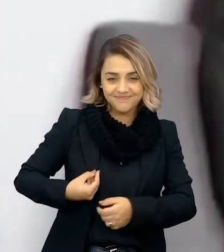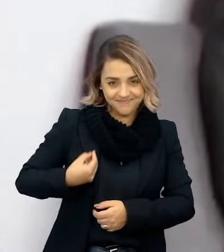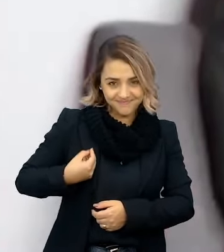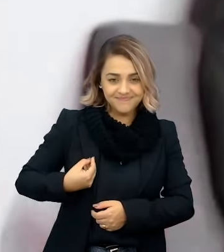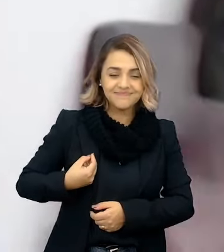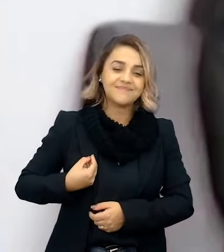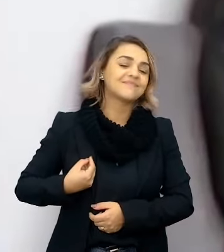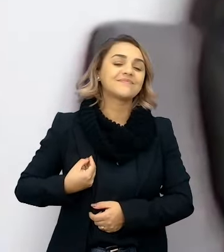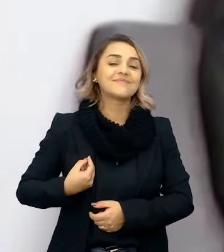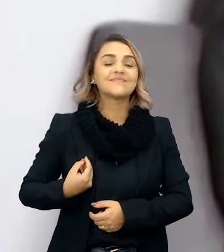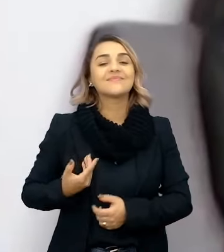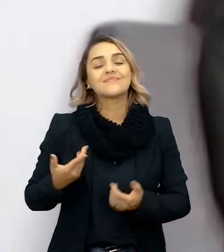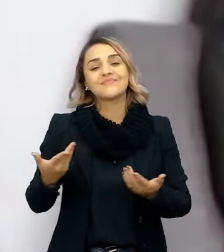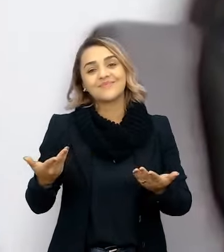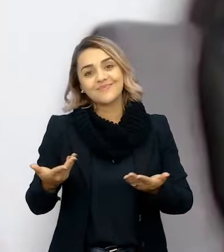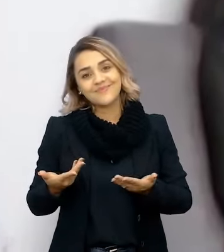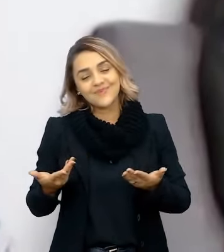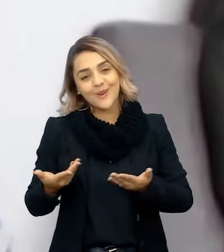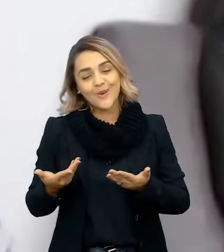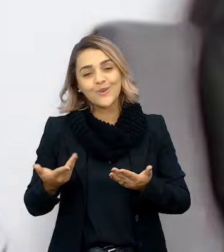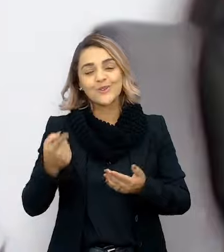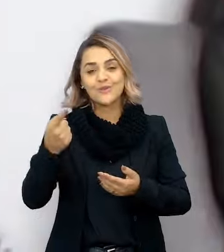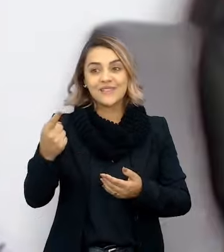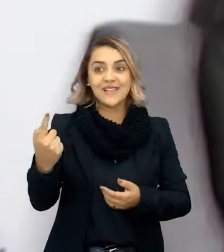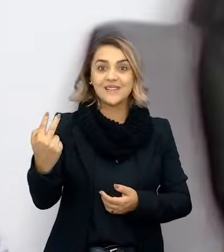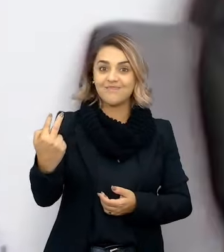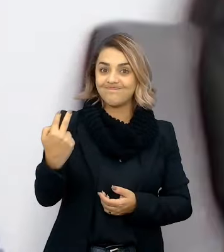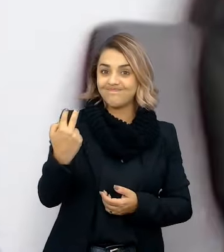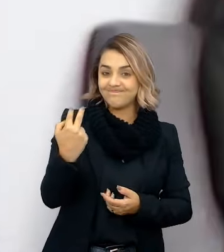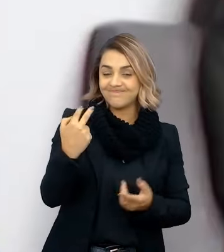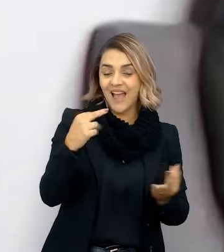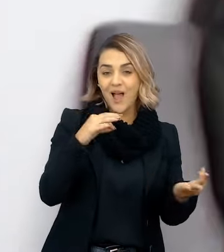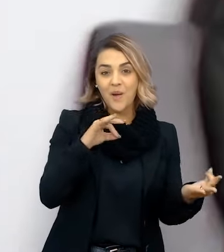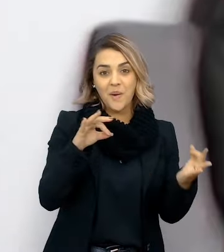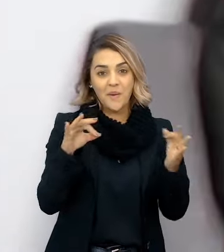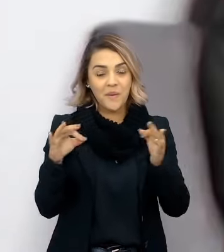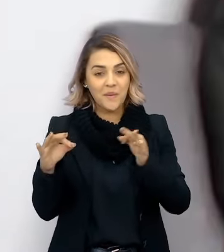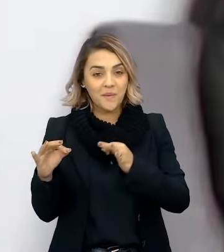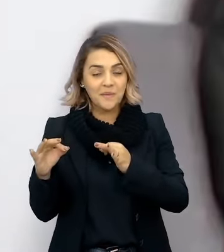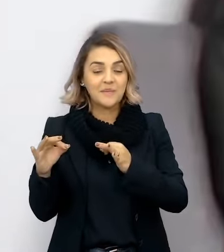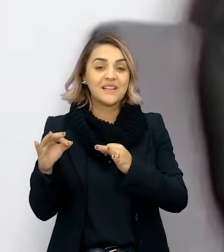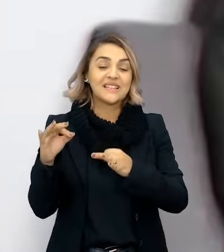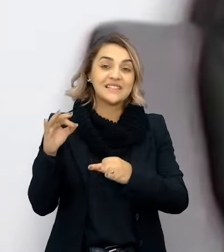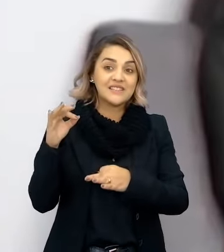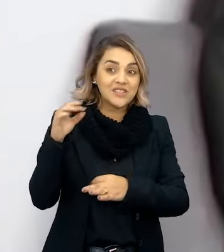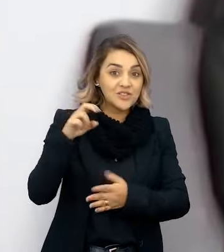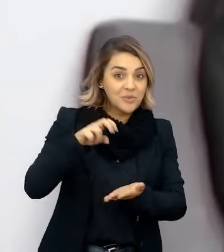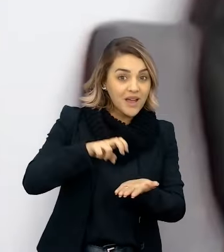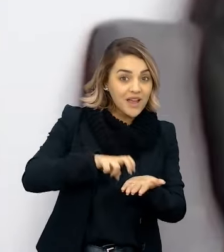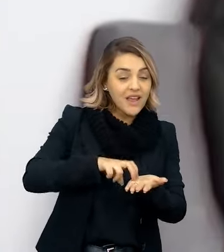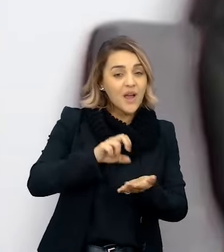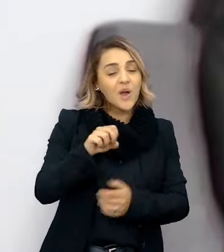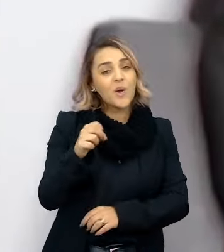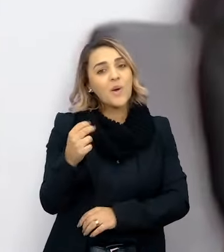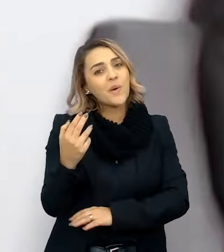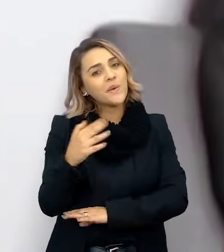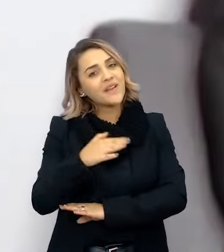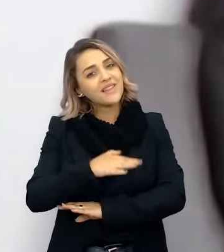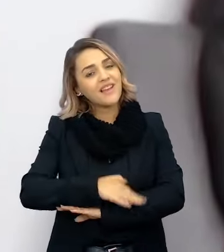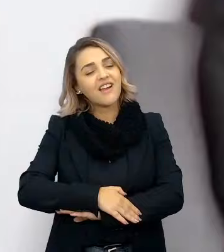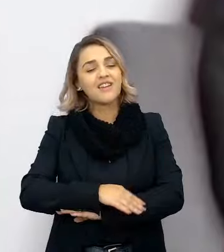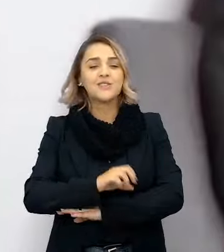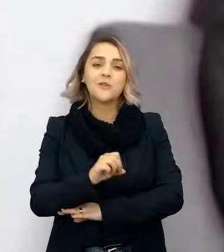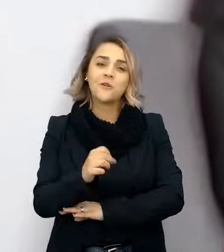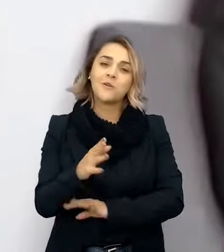manhã, como eu falo, bom dia para quem nos está assistindo durante a manhã, uma boa tarde para quem está nos assistindo à tarde e uma